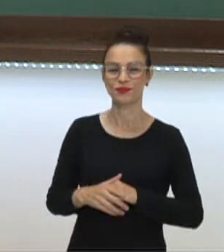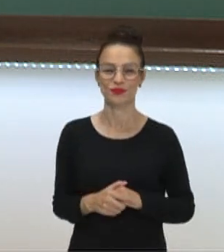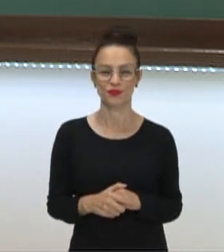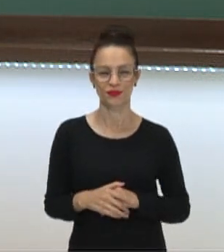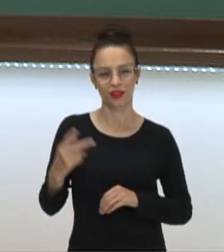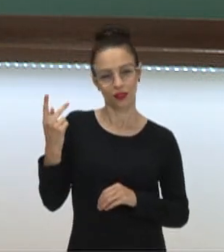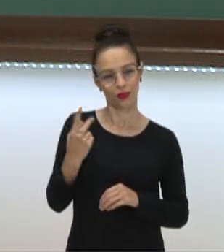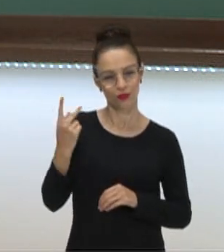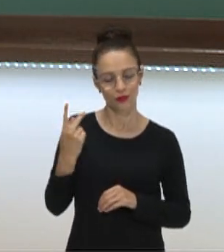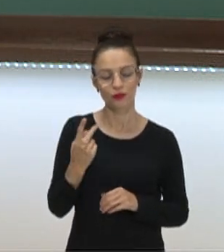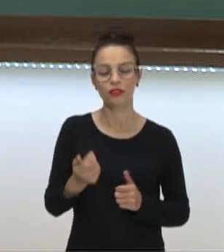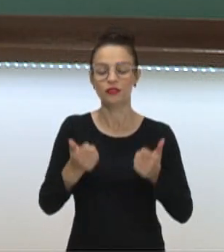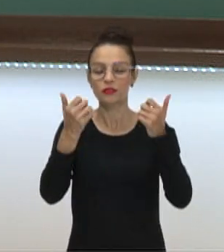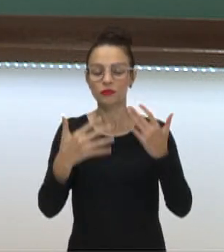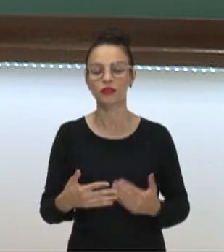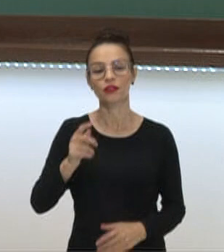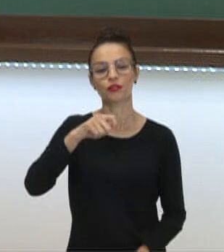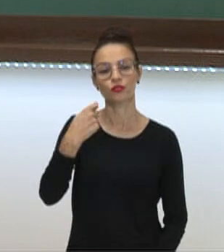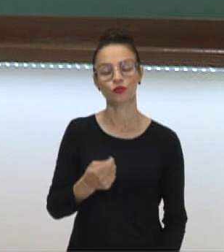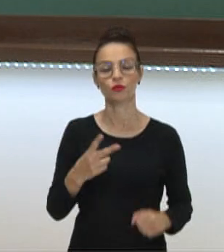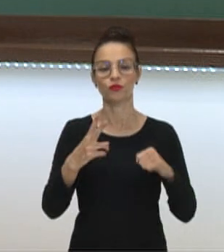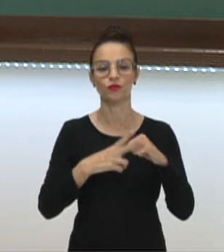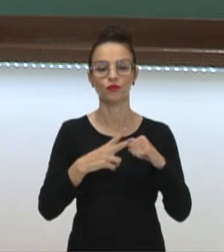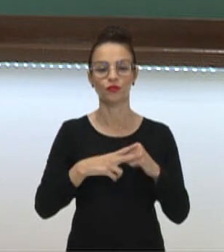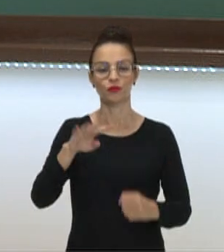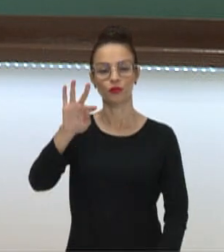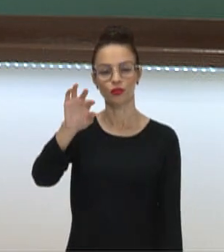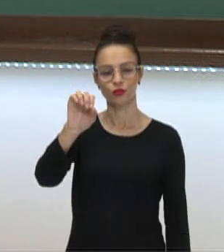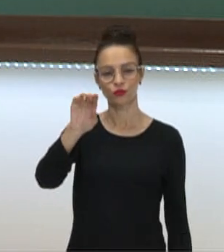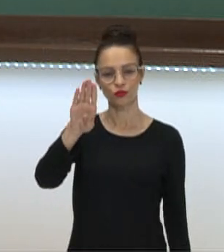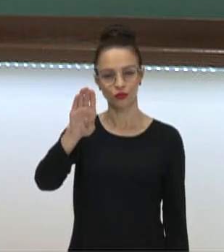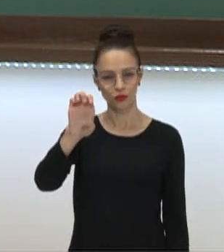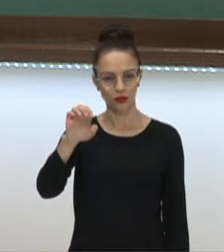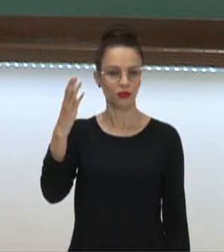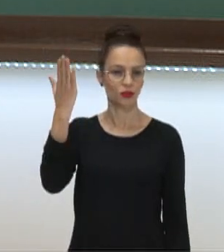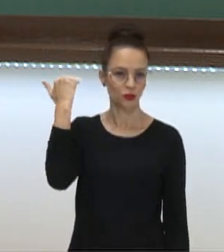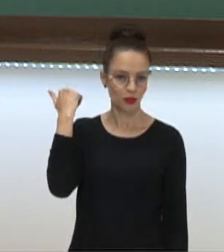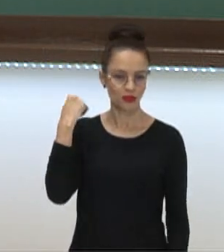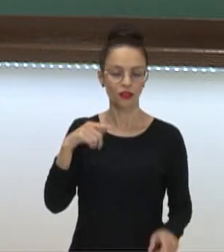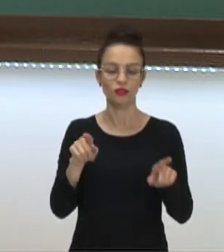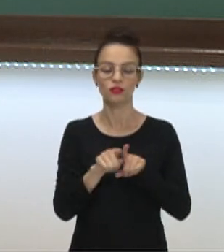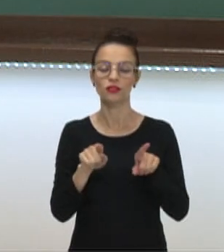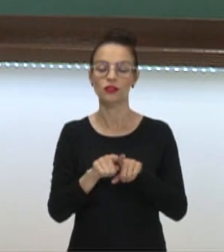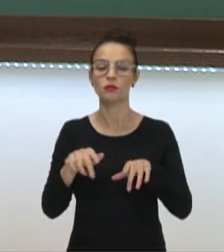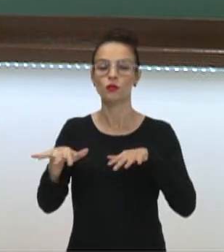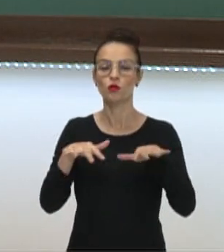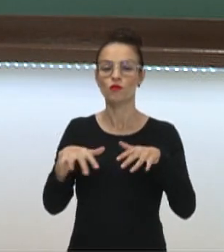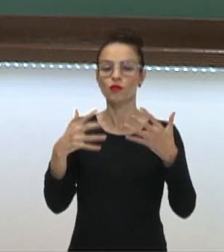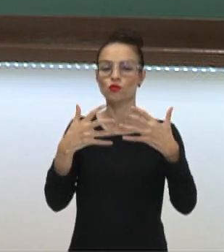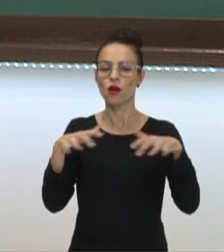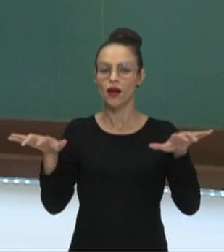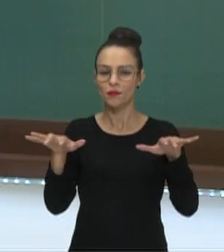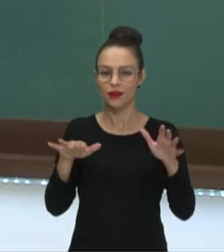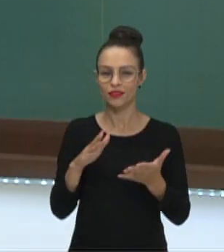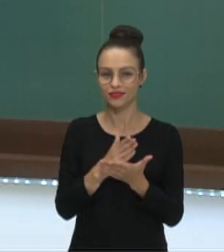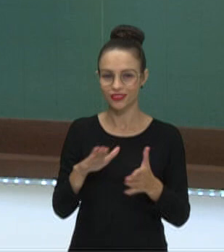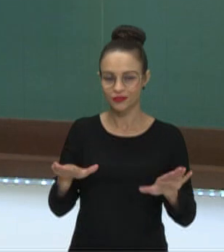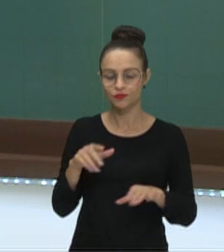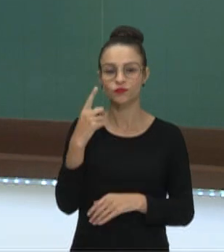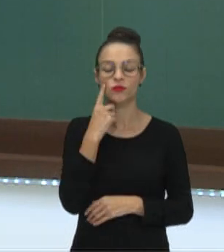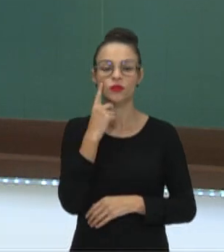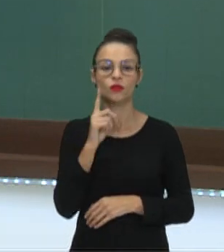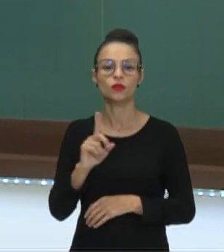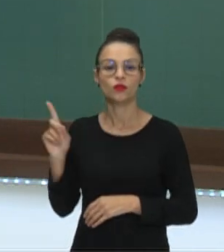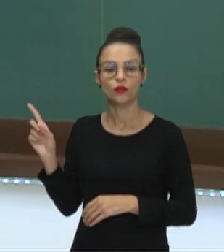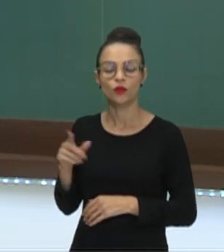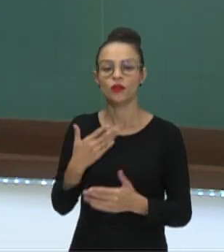Vamos falar sobre o verbo to be no passado e sobre o movimento apartheid. Let's go? Vamos lá. Nessa aula então